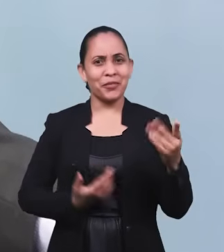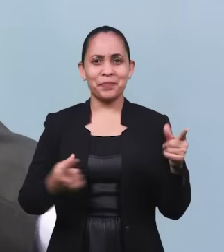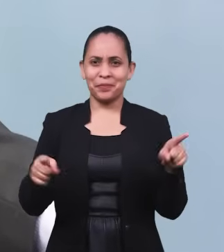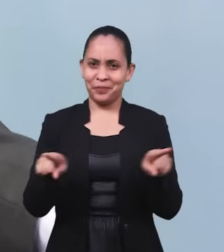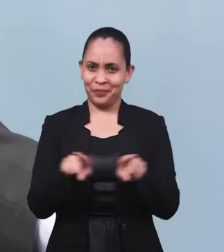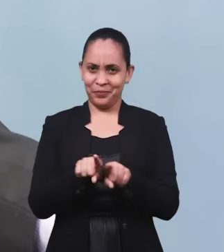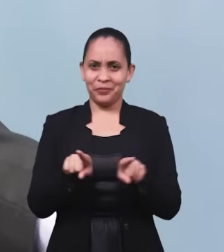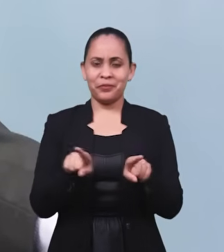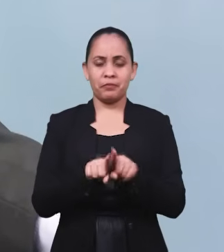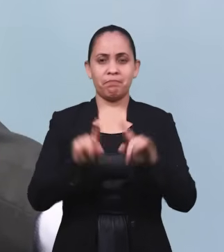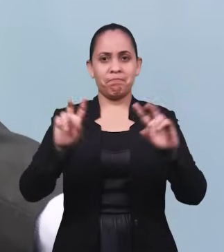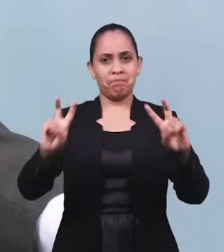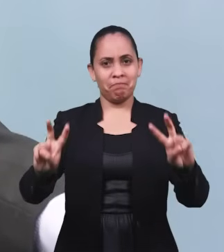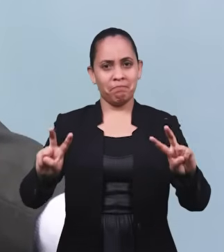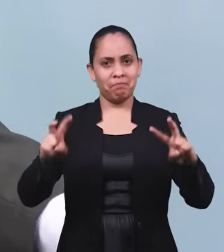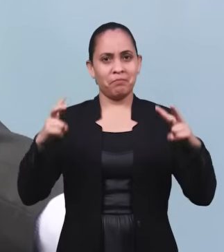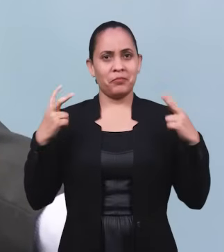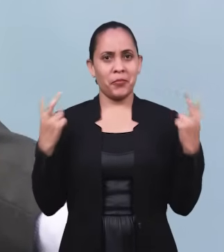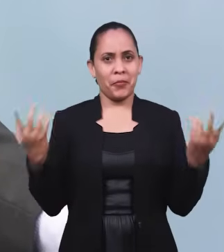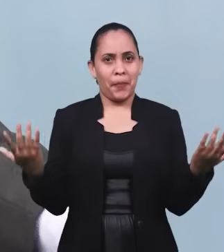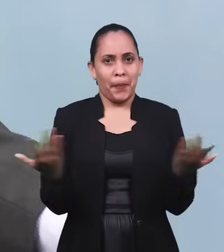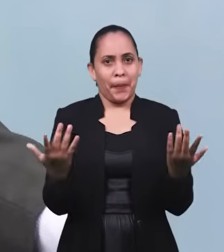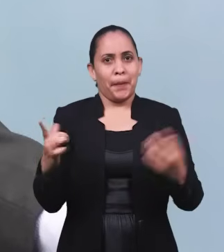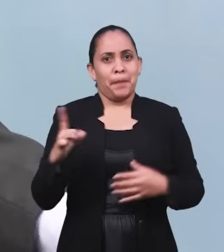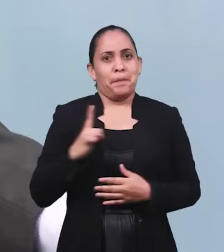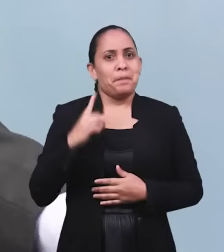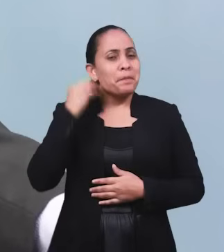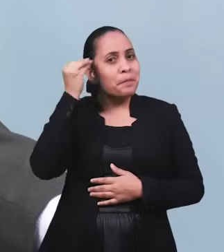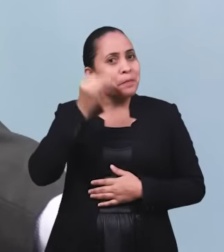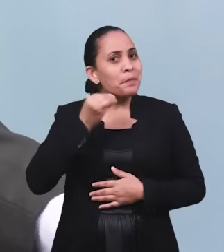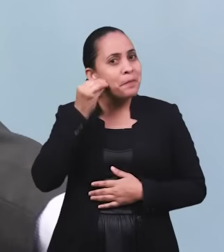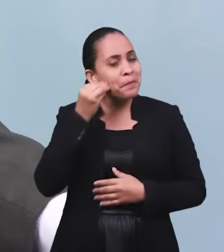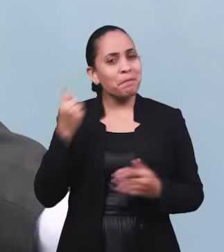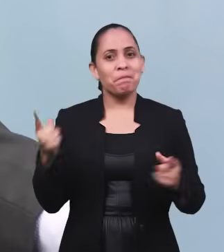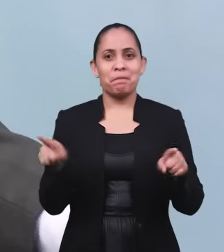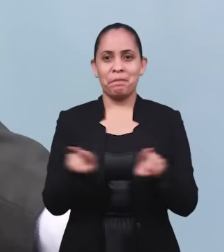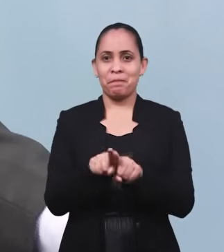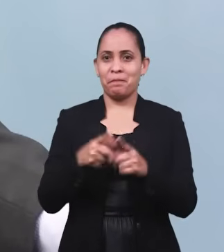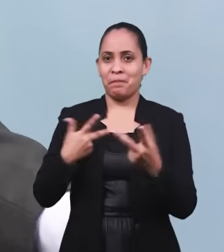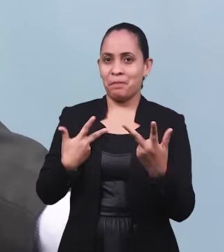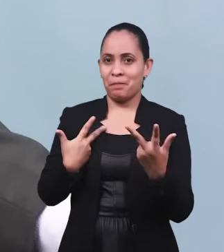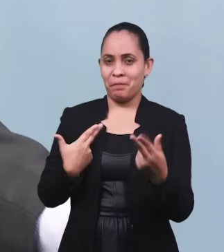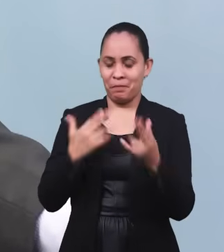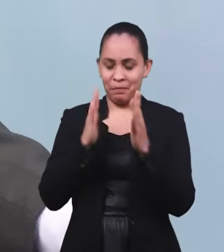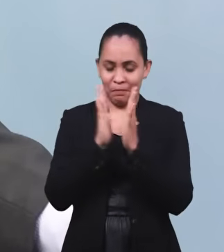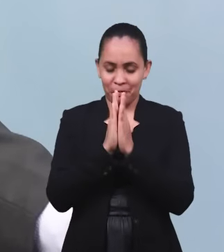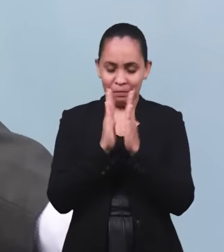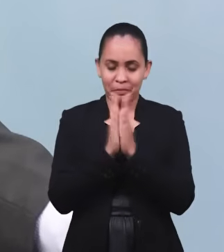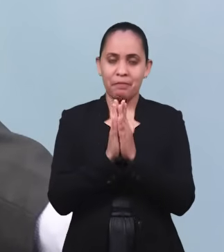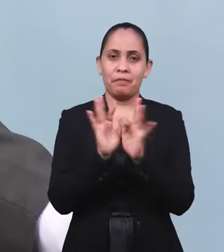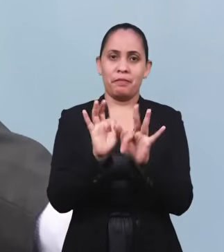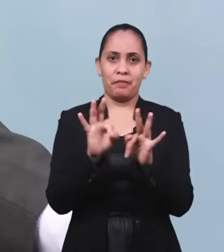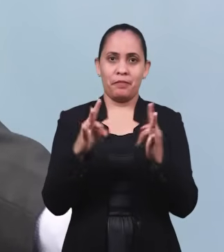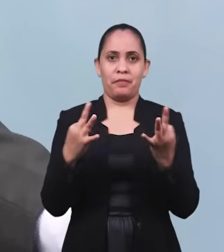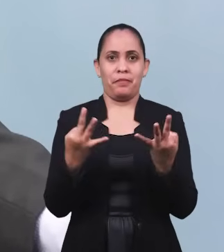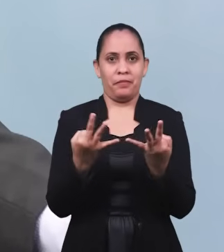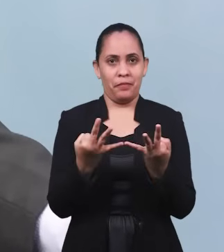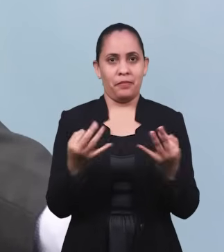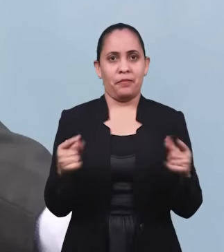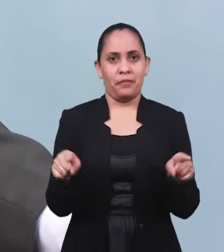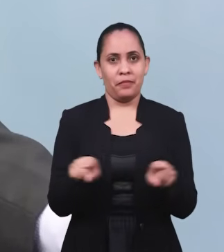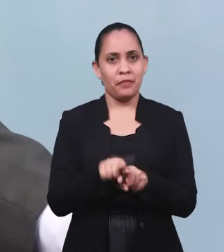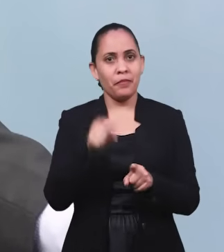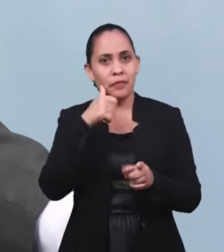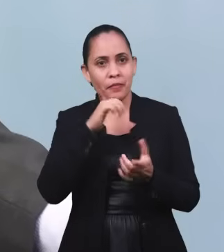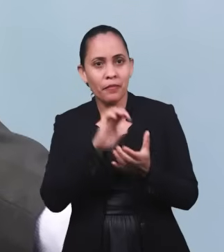que estão nos assistindo nessa hora que têm essas experiências também, de oração por um familiar, a